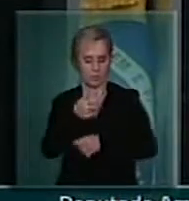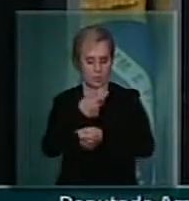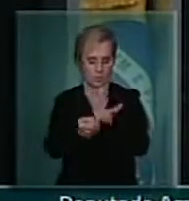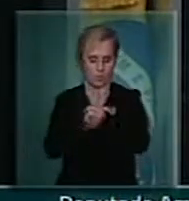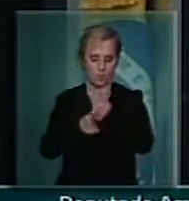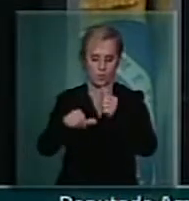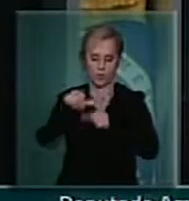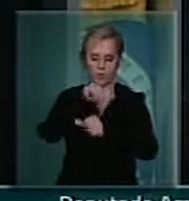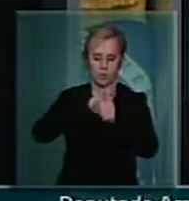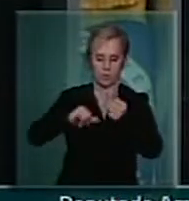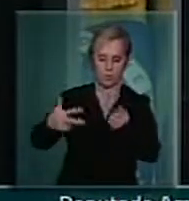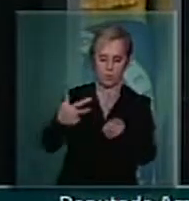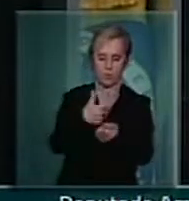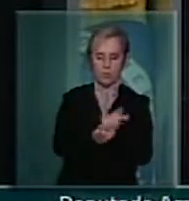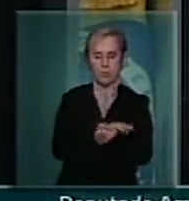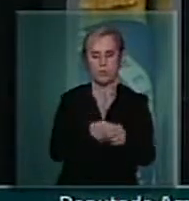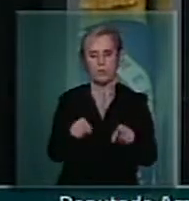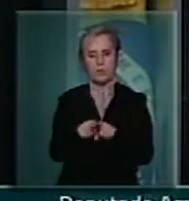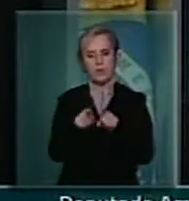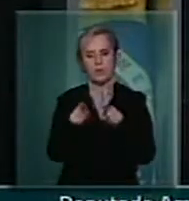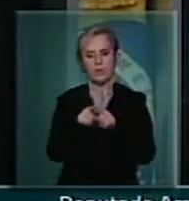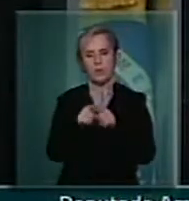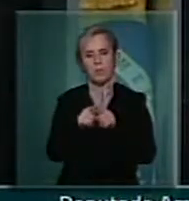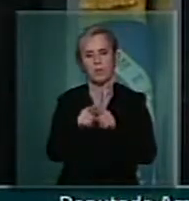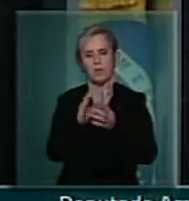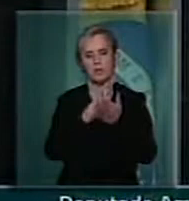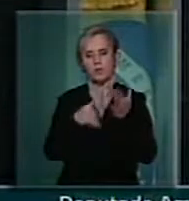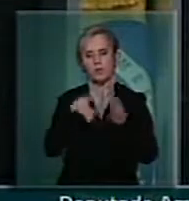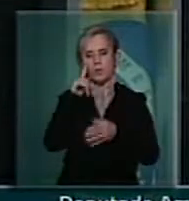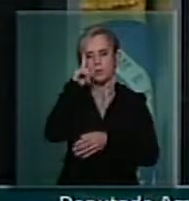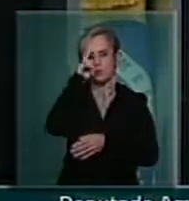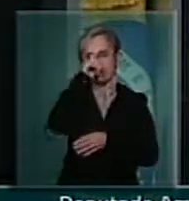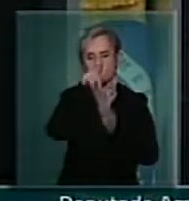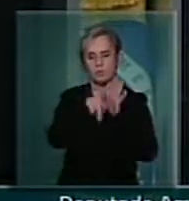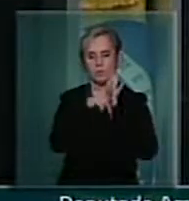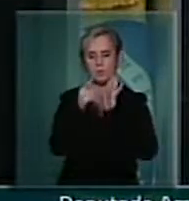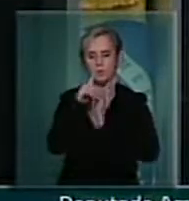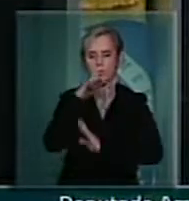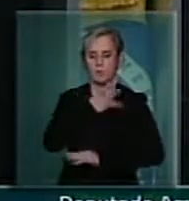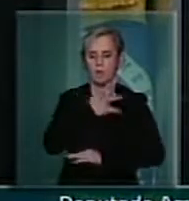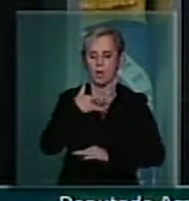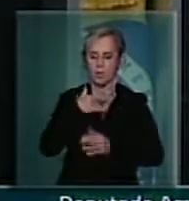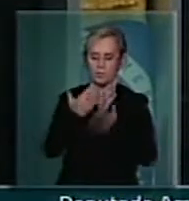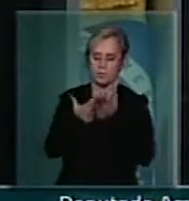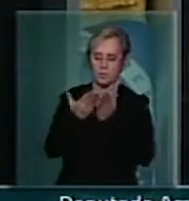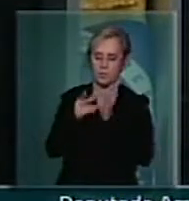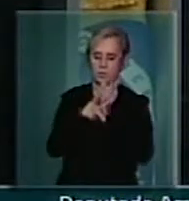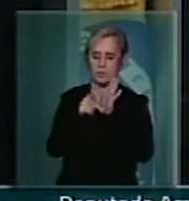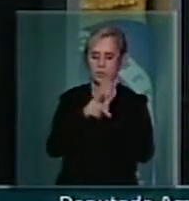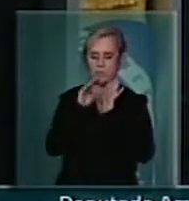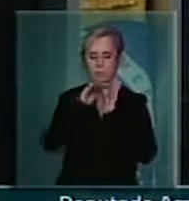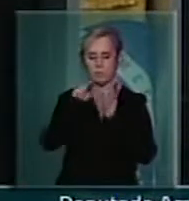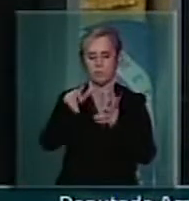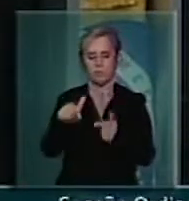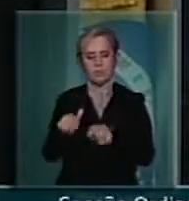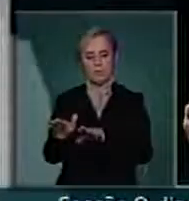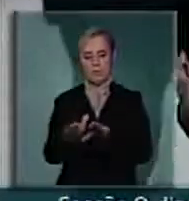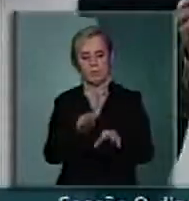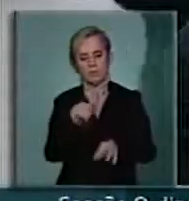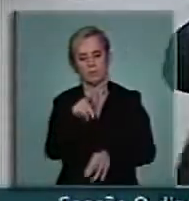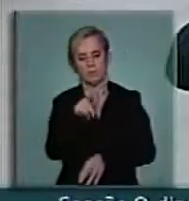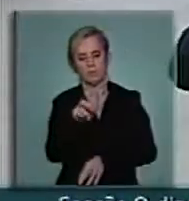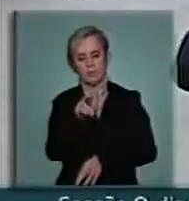alta complexidade que há no mundo. Eu vou conceder uma palavra, uma parte ao senhor.